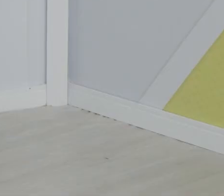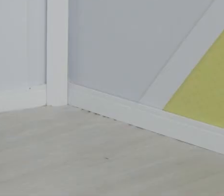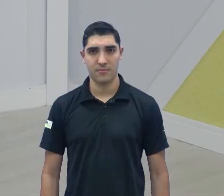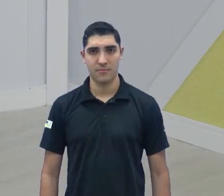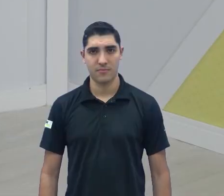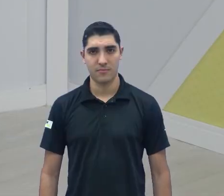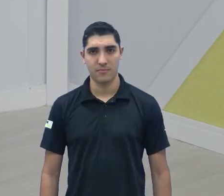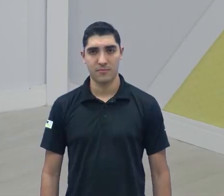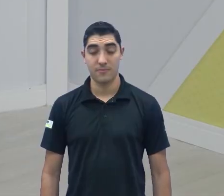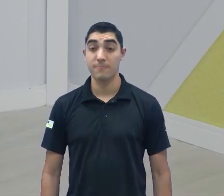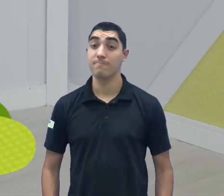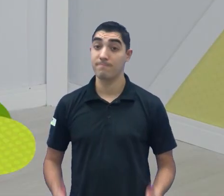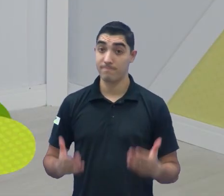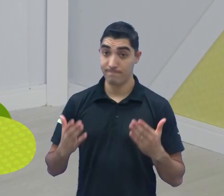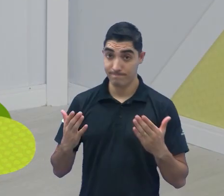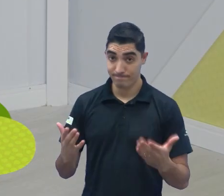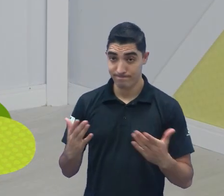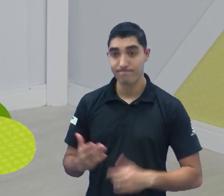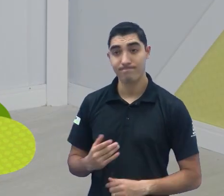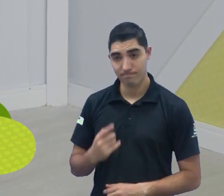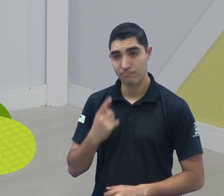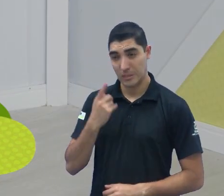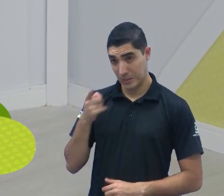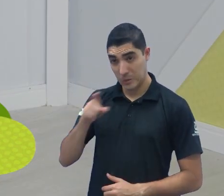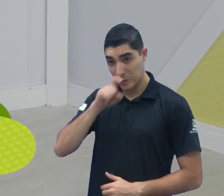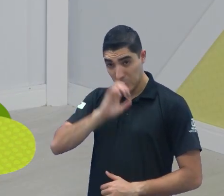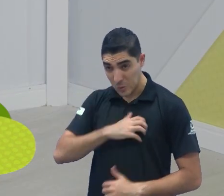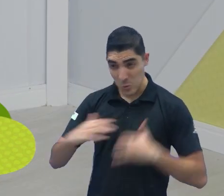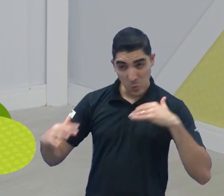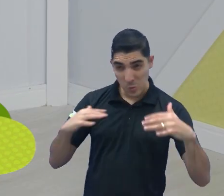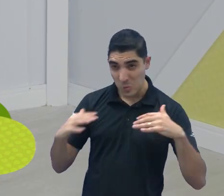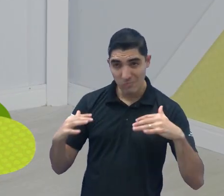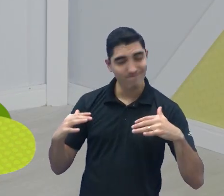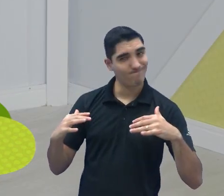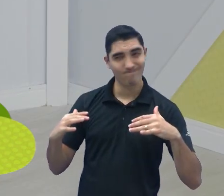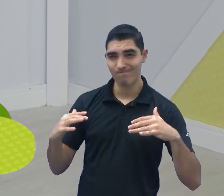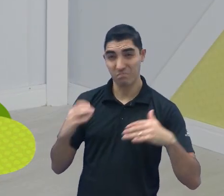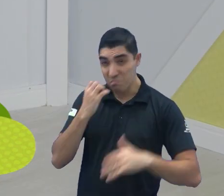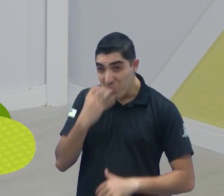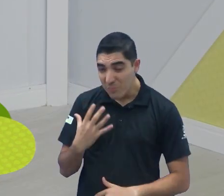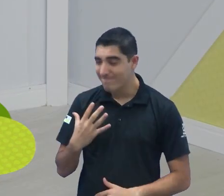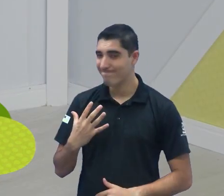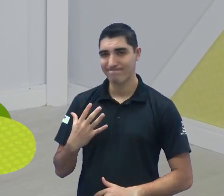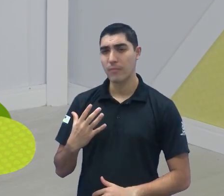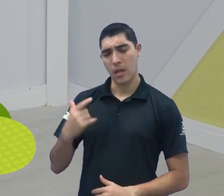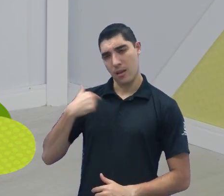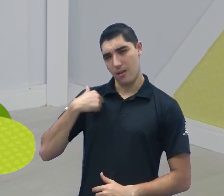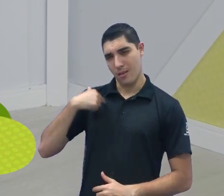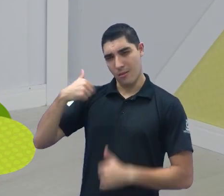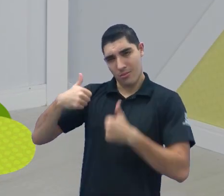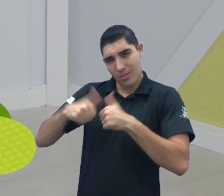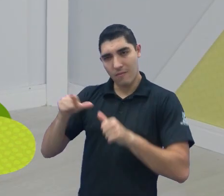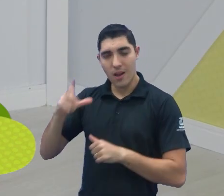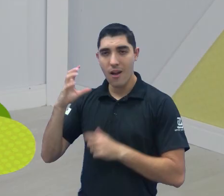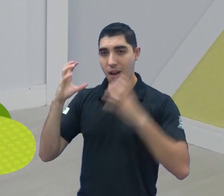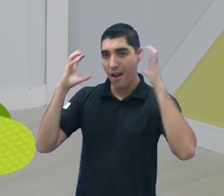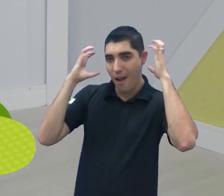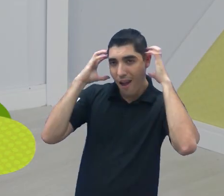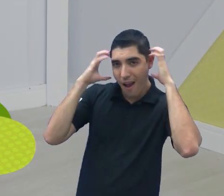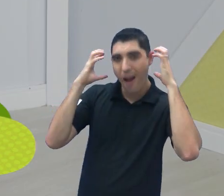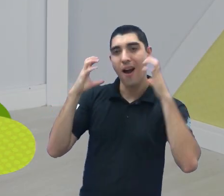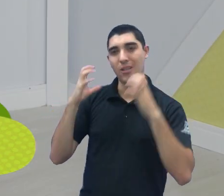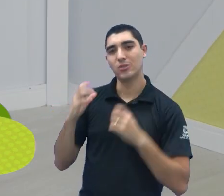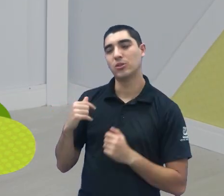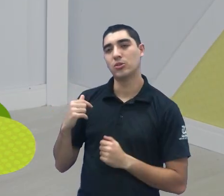Pois é, João, o São José não foi bem, até a gente acompanhou pela rádio, né, você não, eu estava trabalhando pela rádio, o